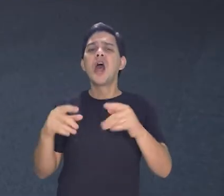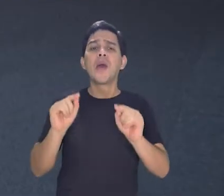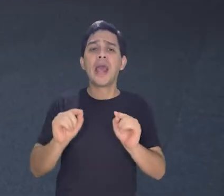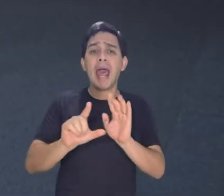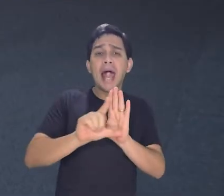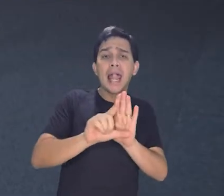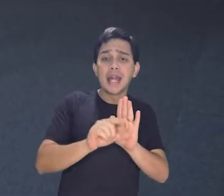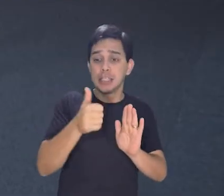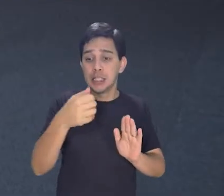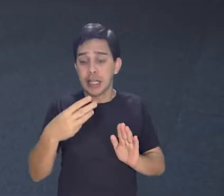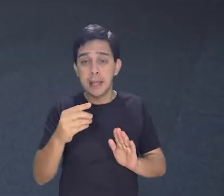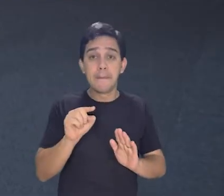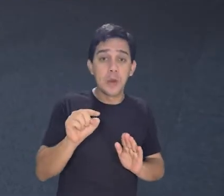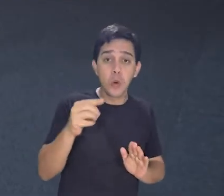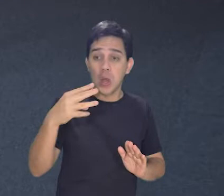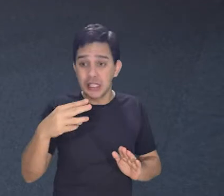Lei